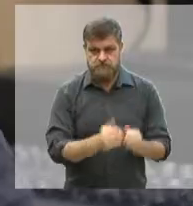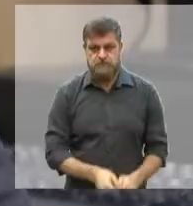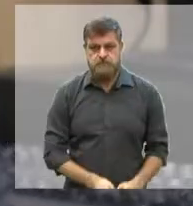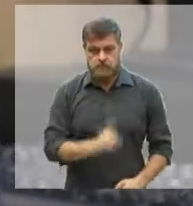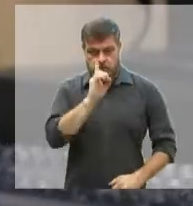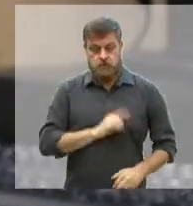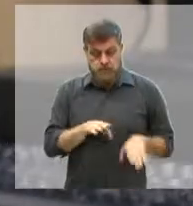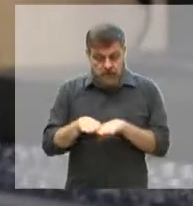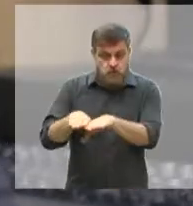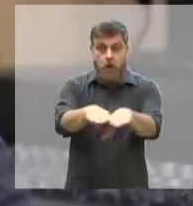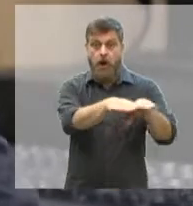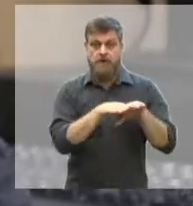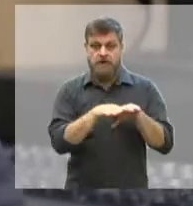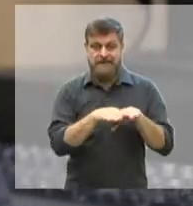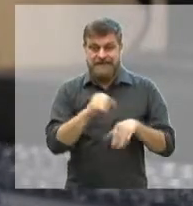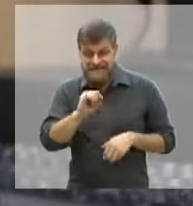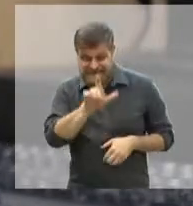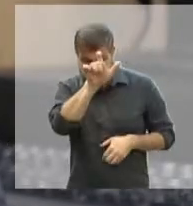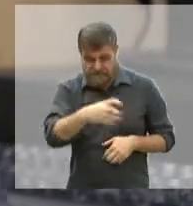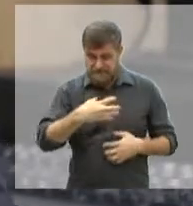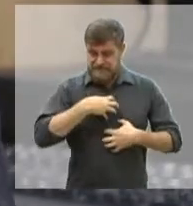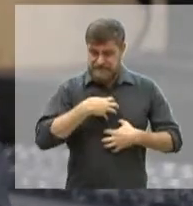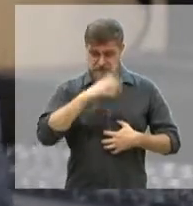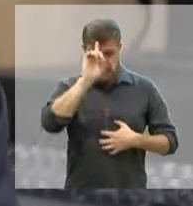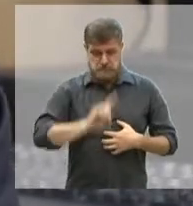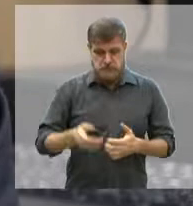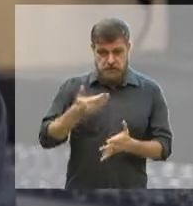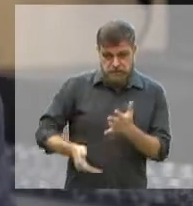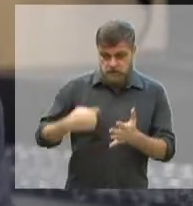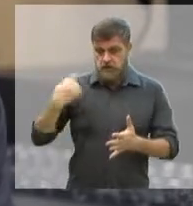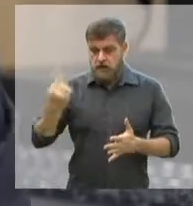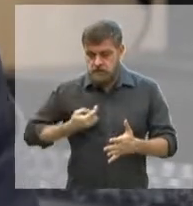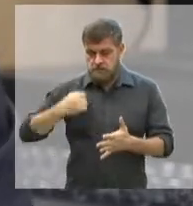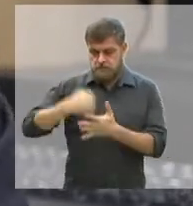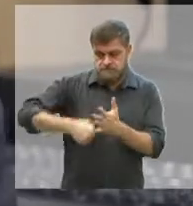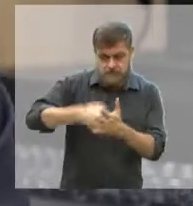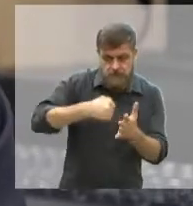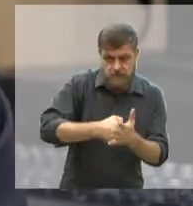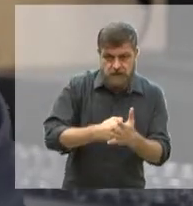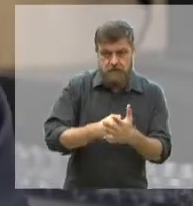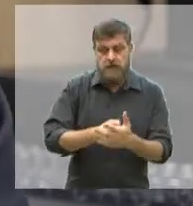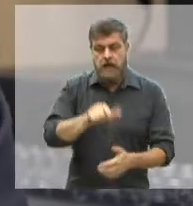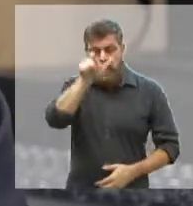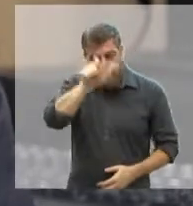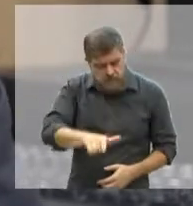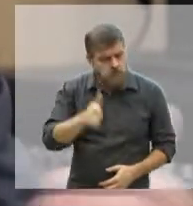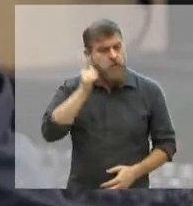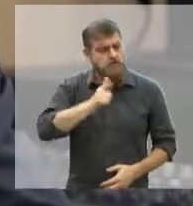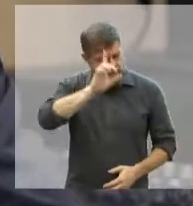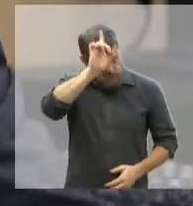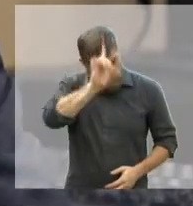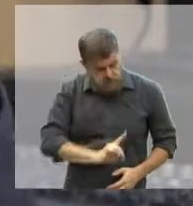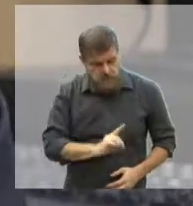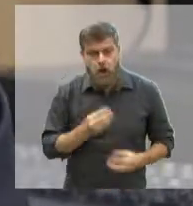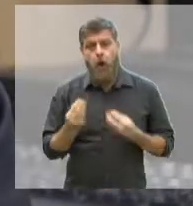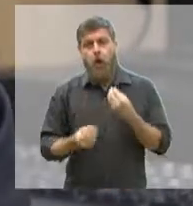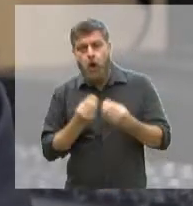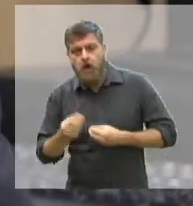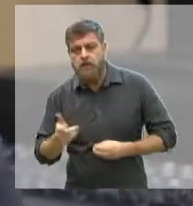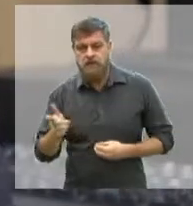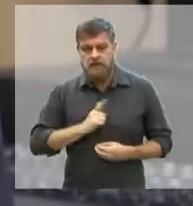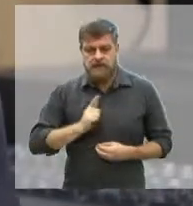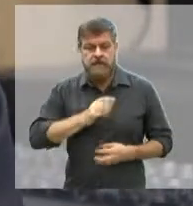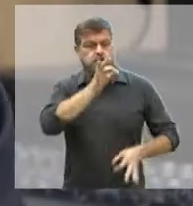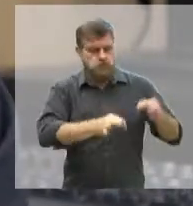em não tendo os seus direitos respeitados e garantidos, aí sim a gente atua para que as pessoas possam acessar os seus direitos, seja pelo